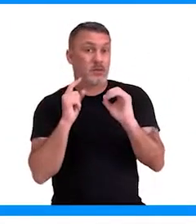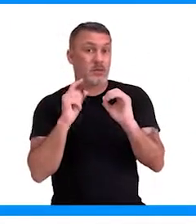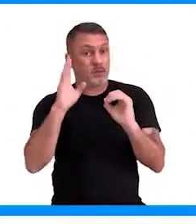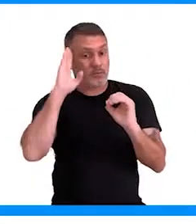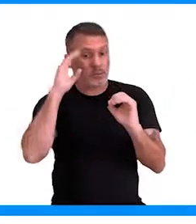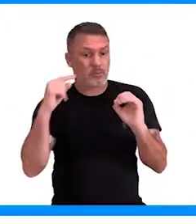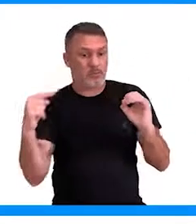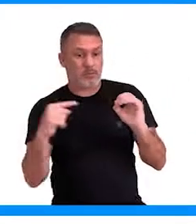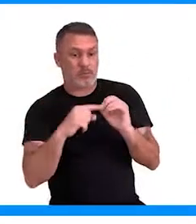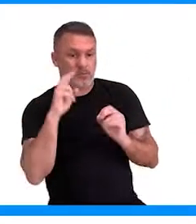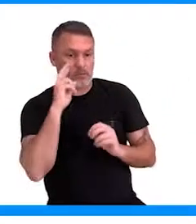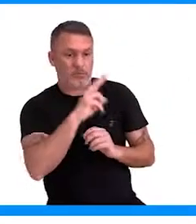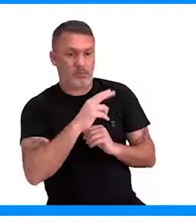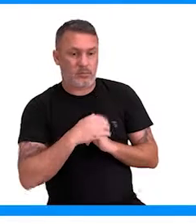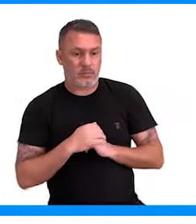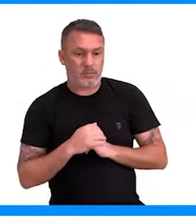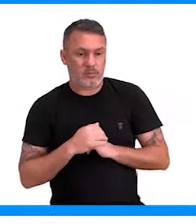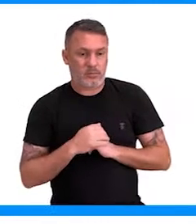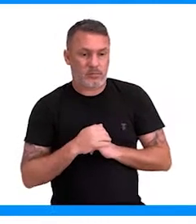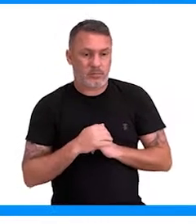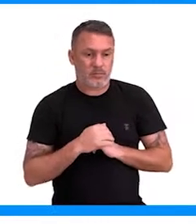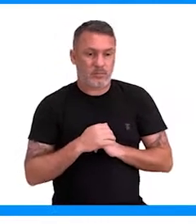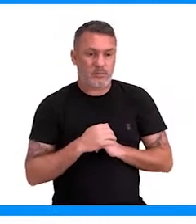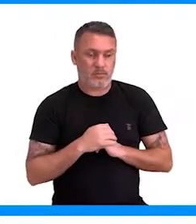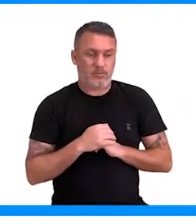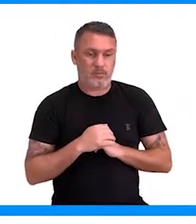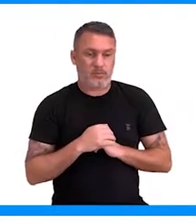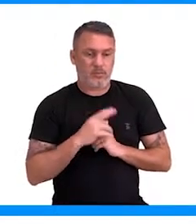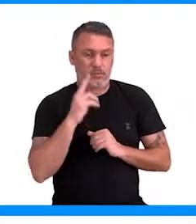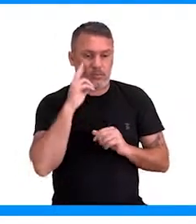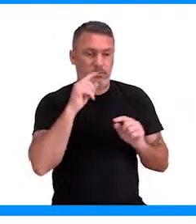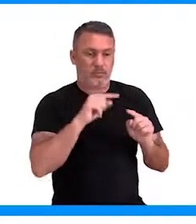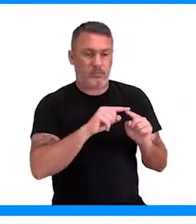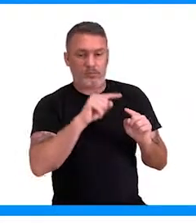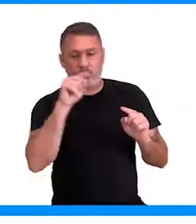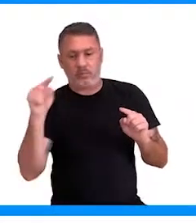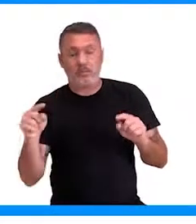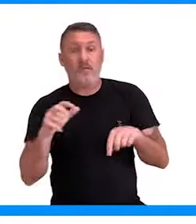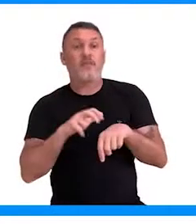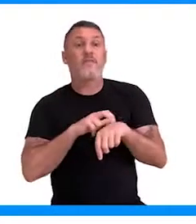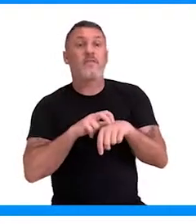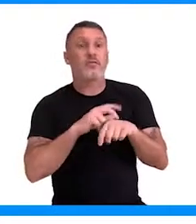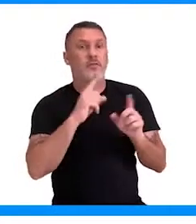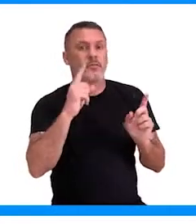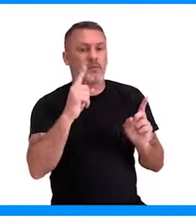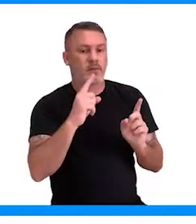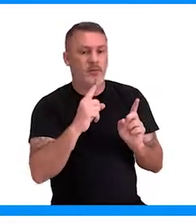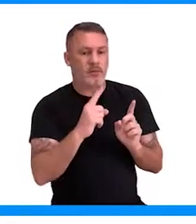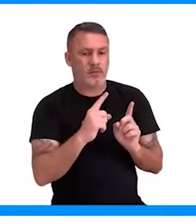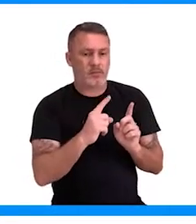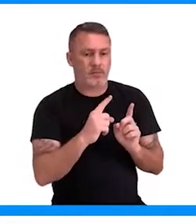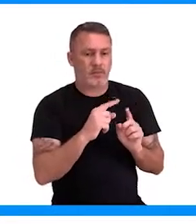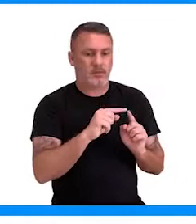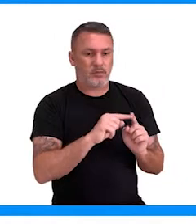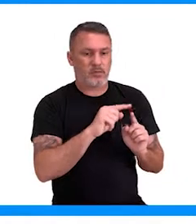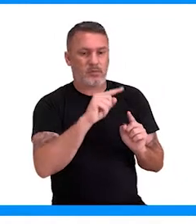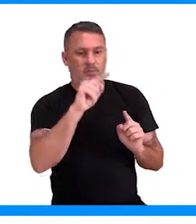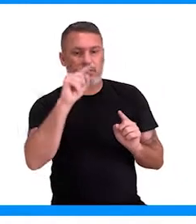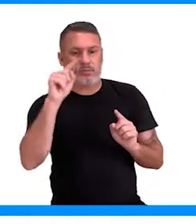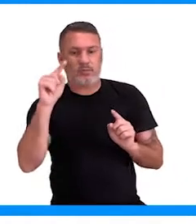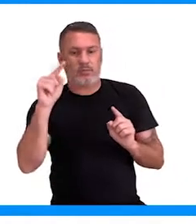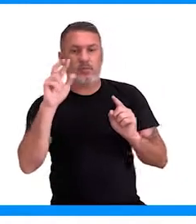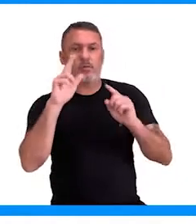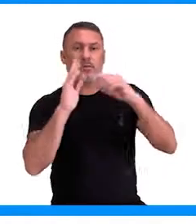chegar a zero. Olha só o que vai acontecer. Então, aqui ó, já está menor a seta verde. Lá no topo da sua